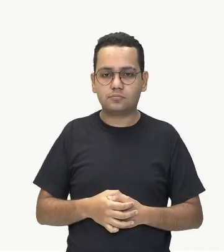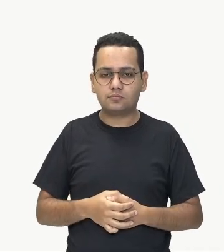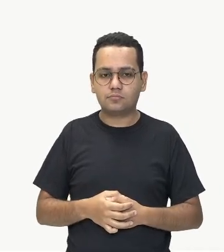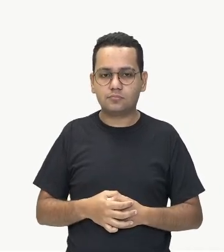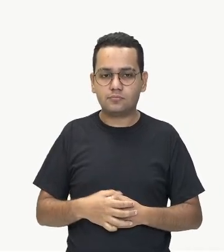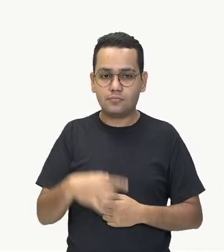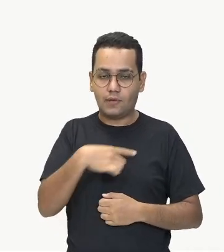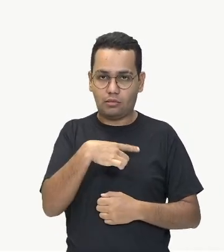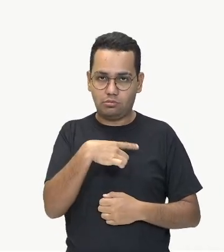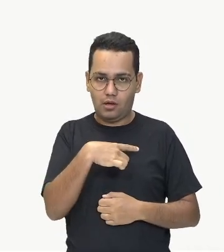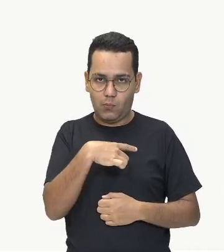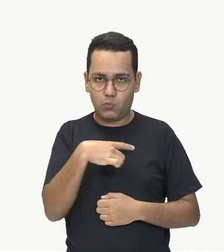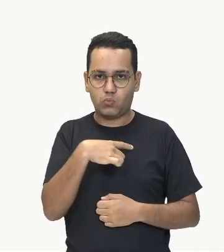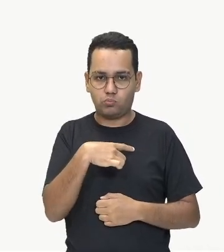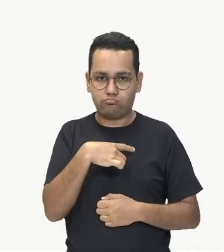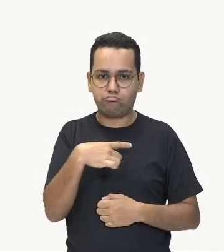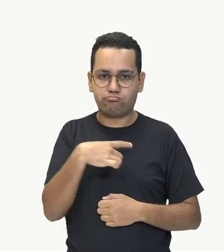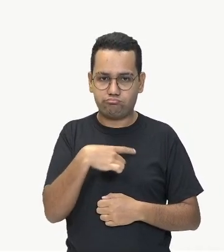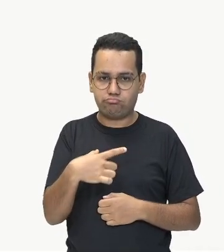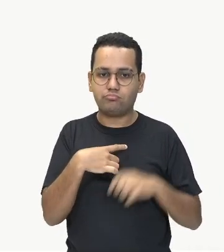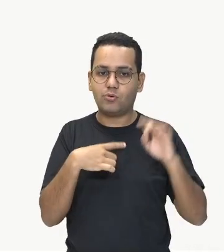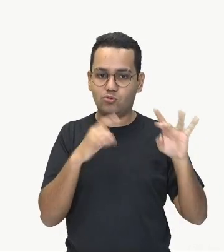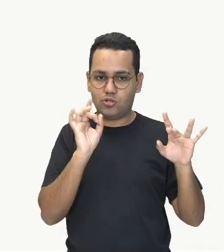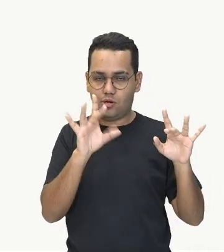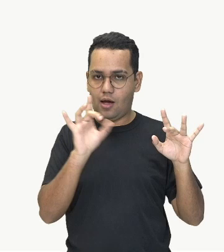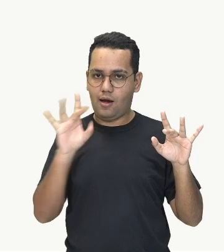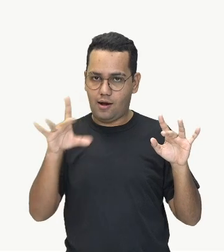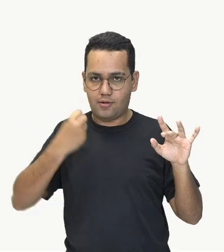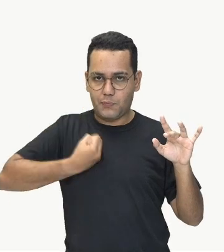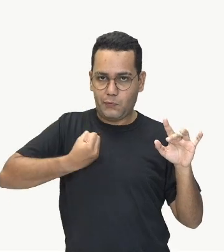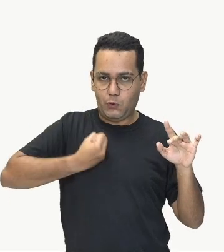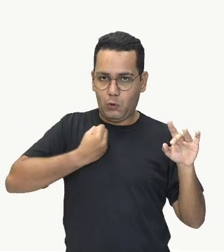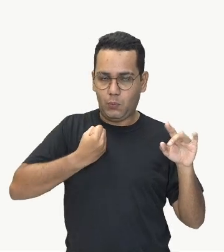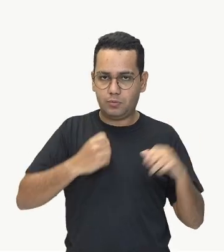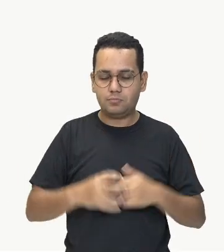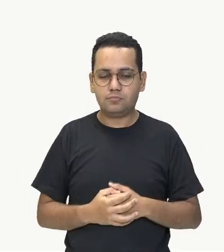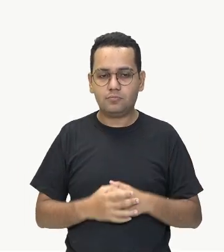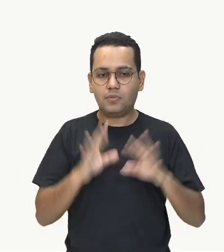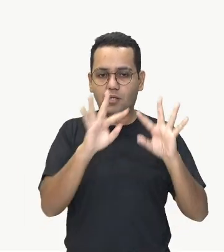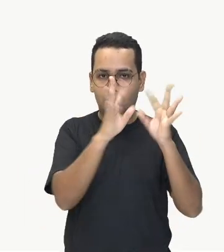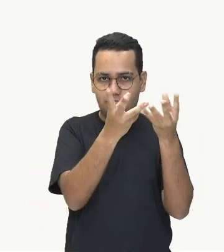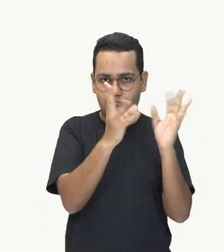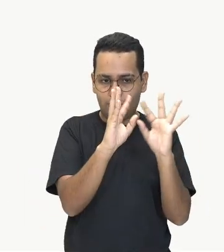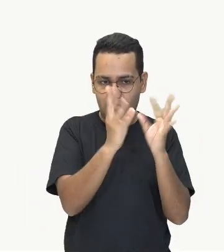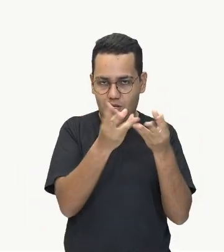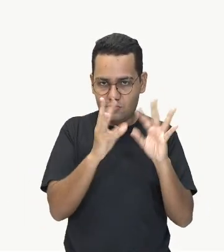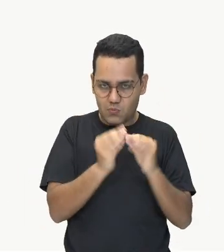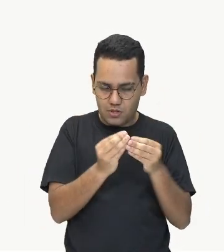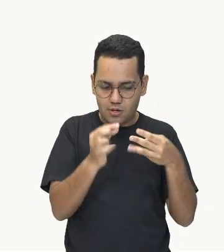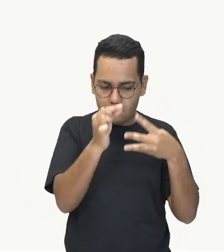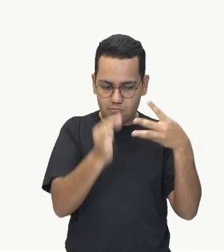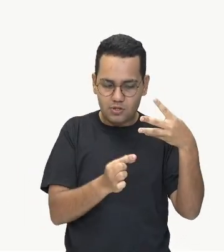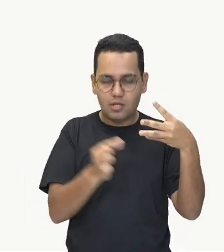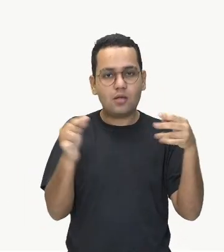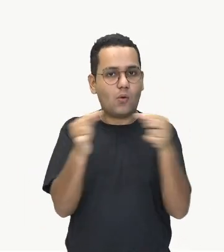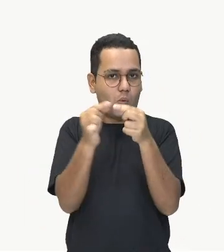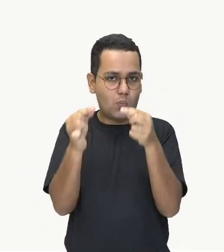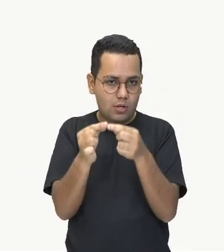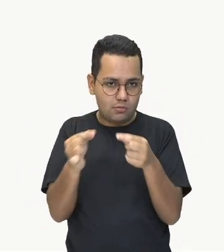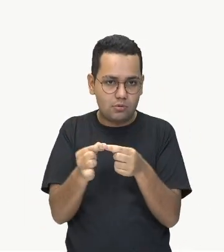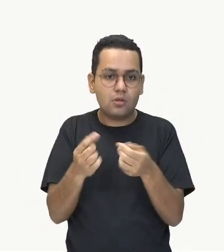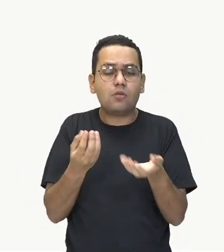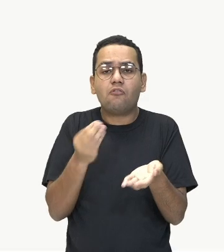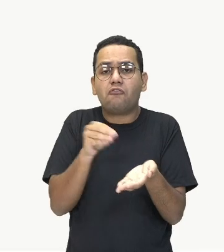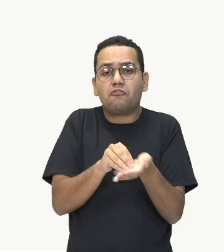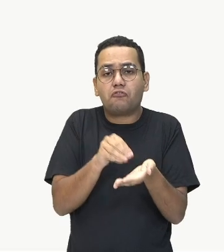deste deste desse como você pode ver aqui ó só falta um que é o CL só que